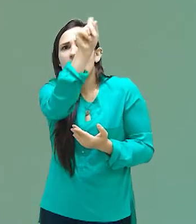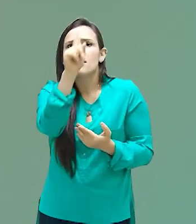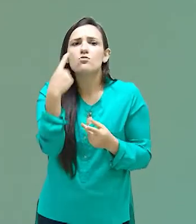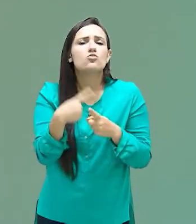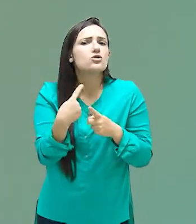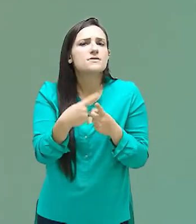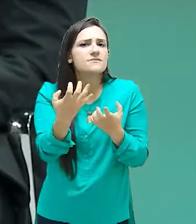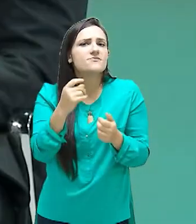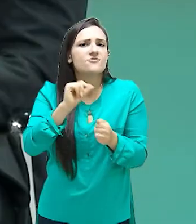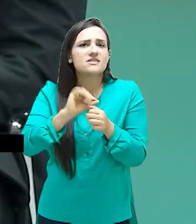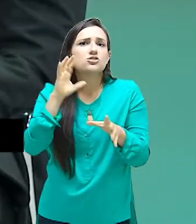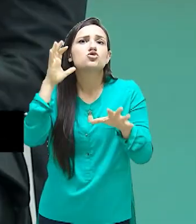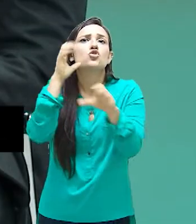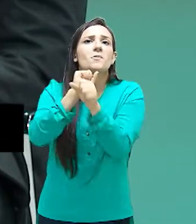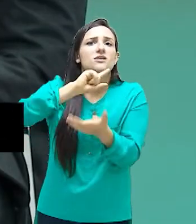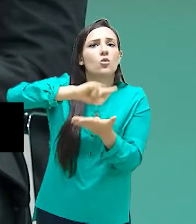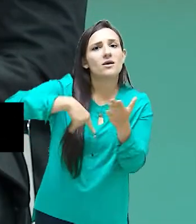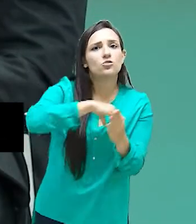em um documento único?